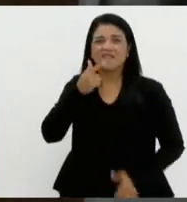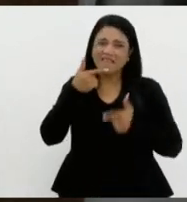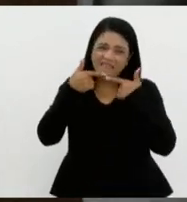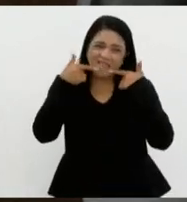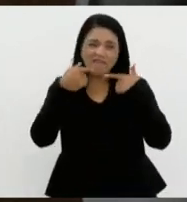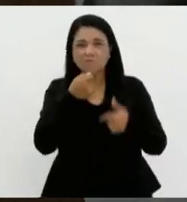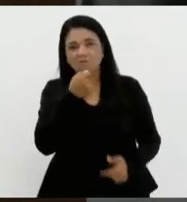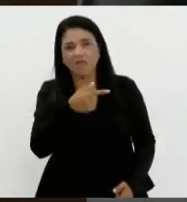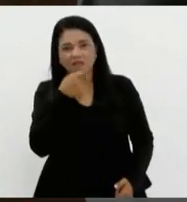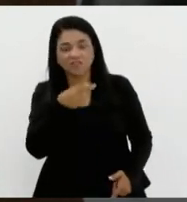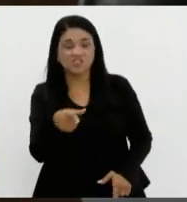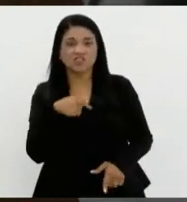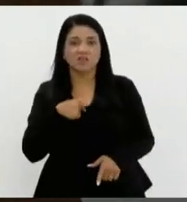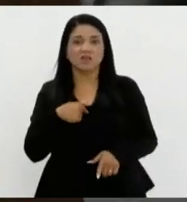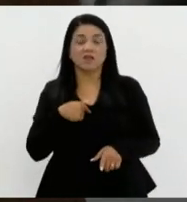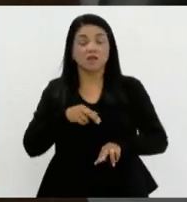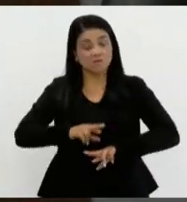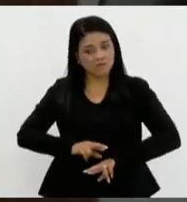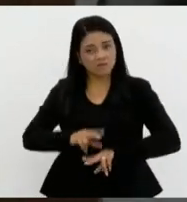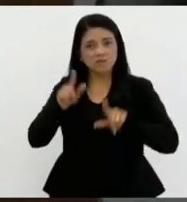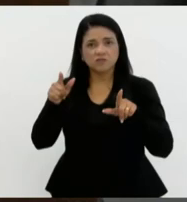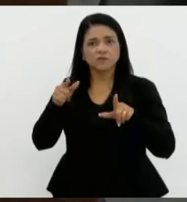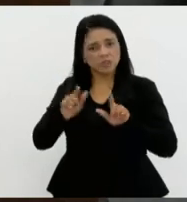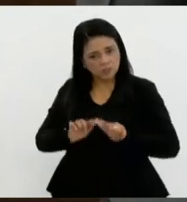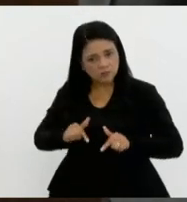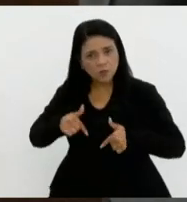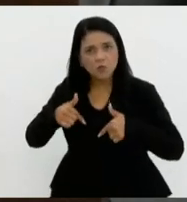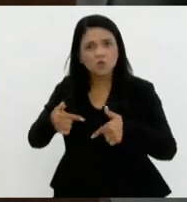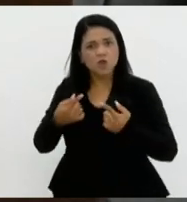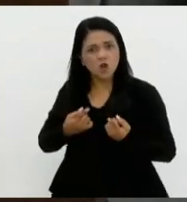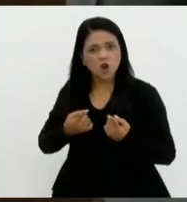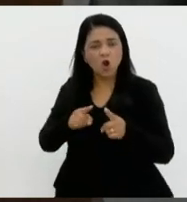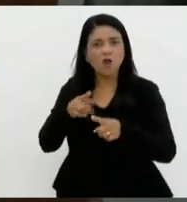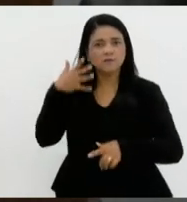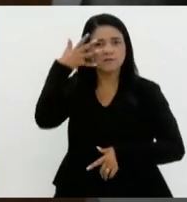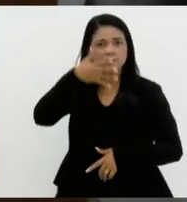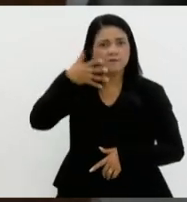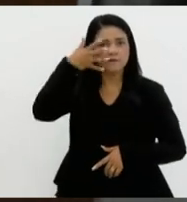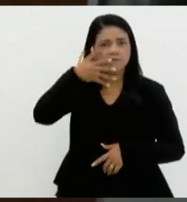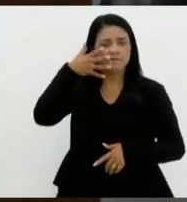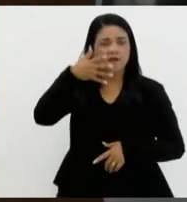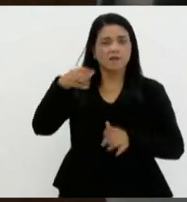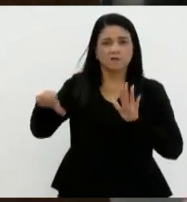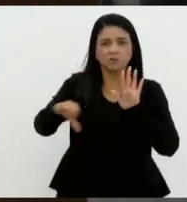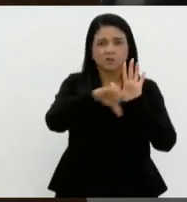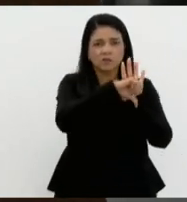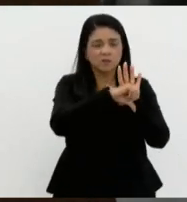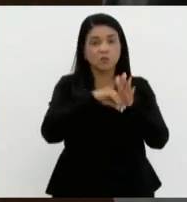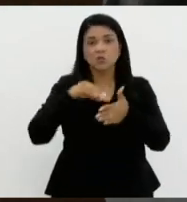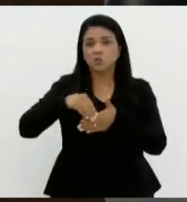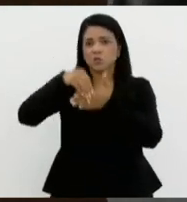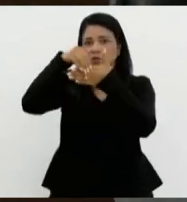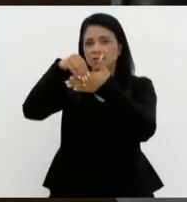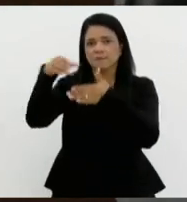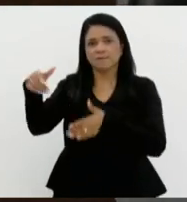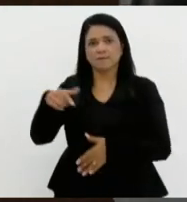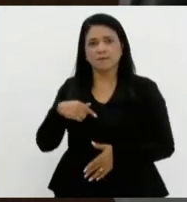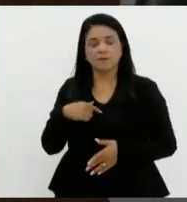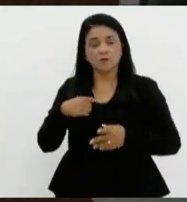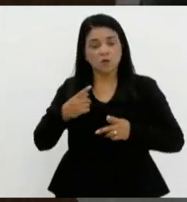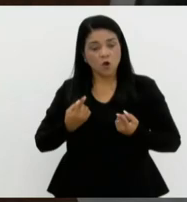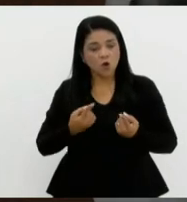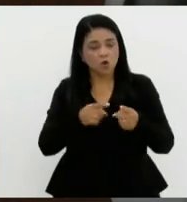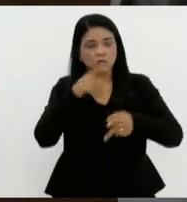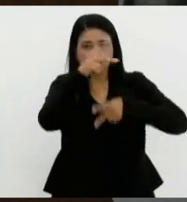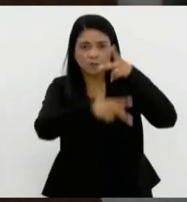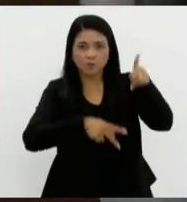ter a hombridade, a sensatez de combaterem uma fala criminosa, antissemita, do líder deles contra o povo de Israel,